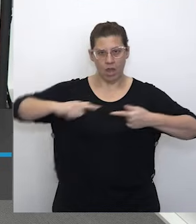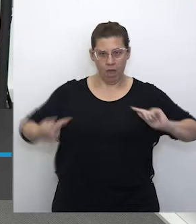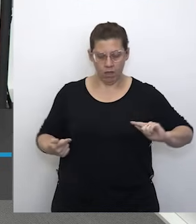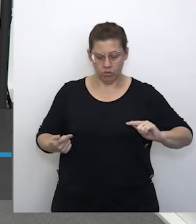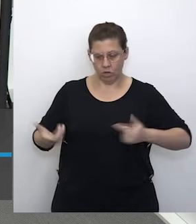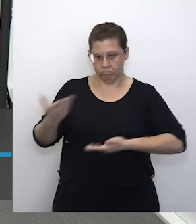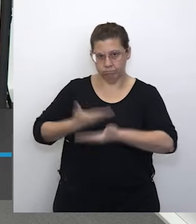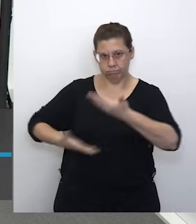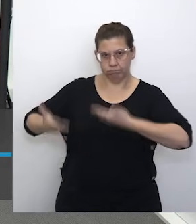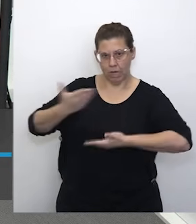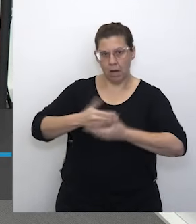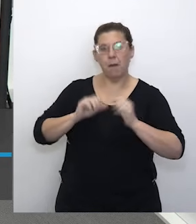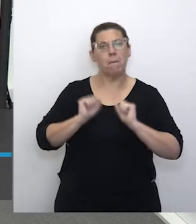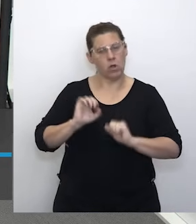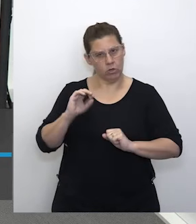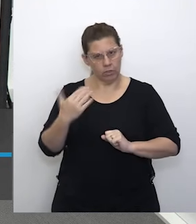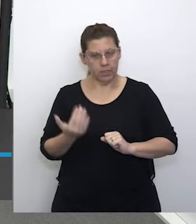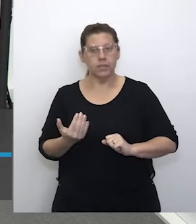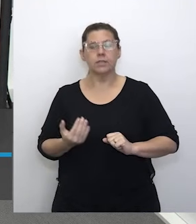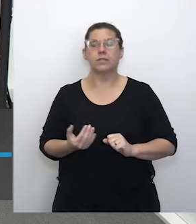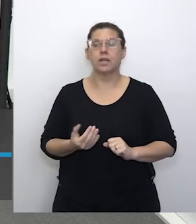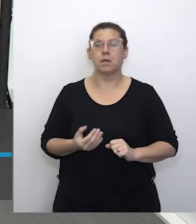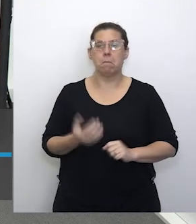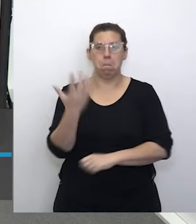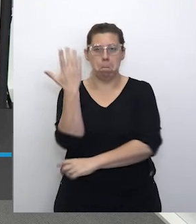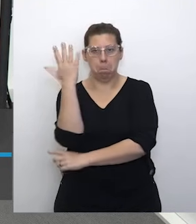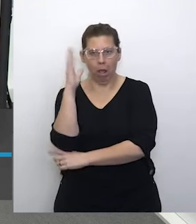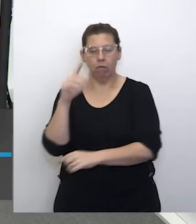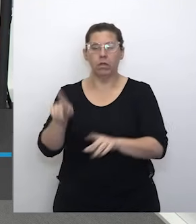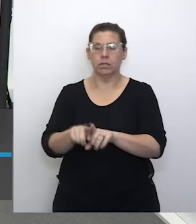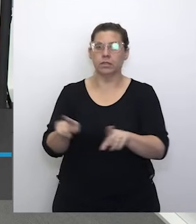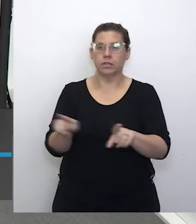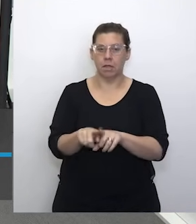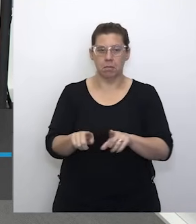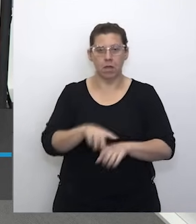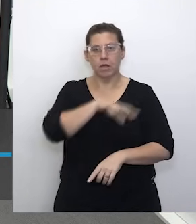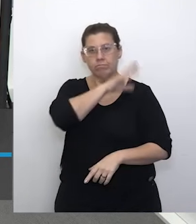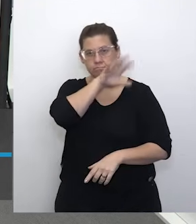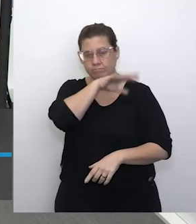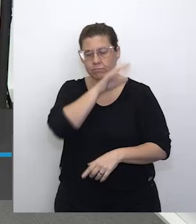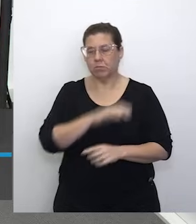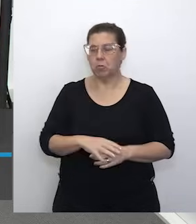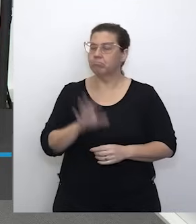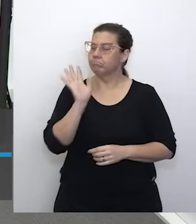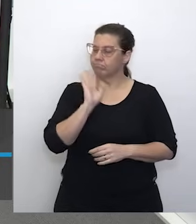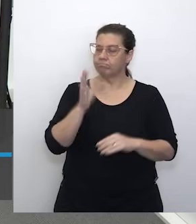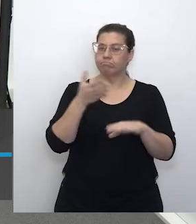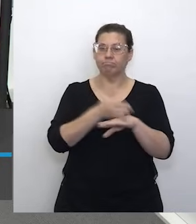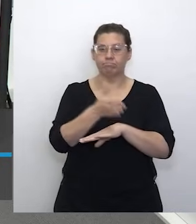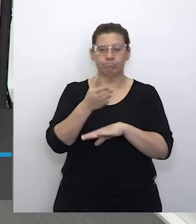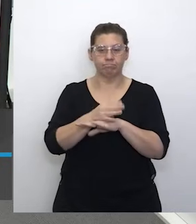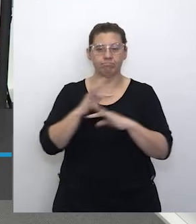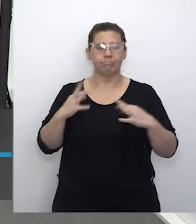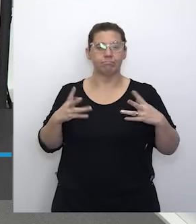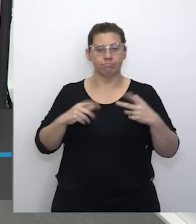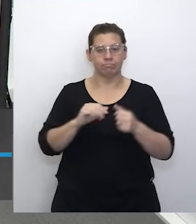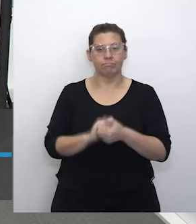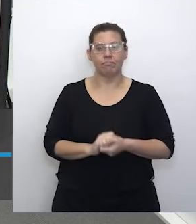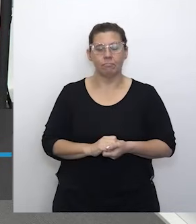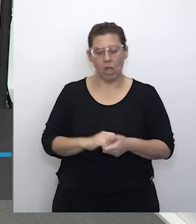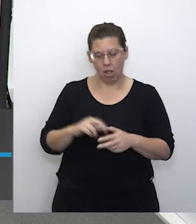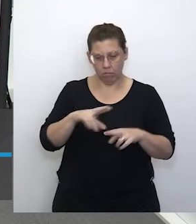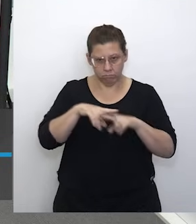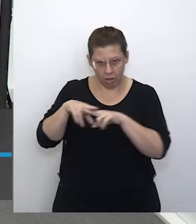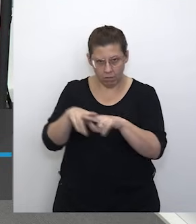pode ocorrer em animais e plantas. Participação bacana desse pessoal, legal. hein, Ed? Legal. Então, Parabéns. isso, né? Como é revisão, é